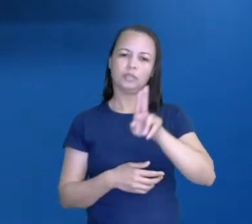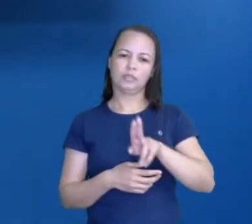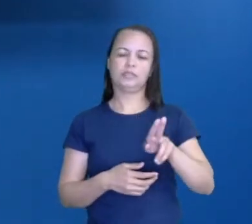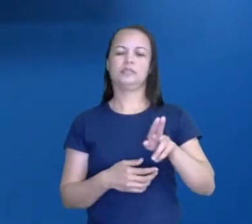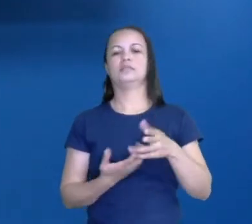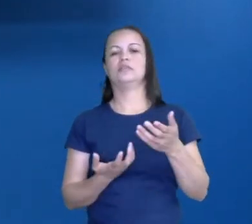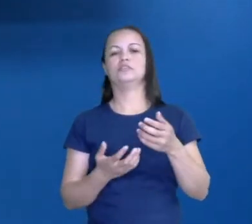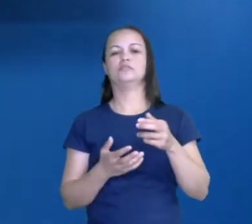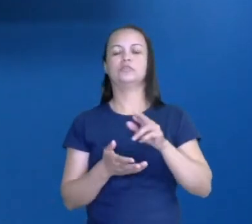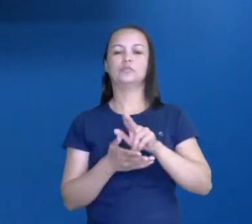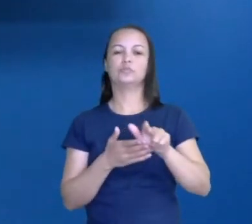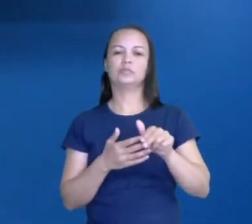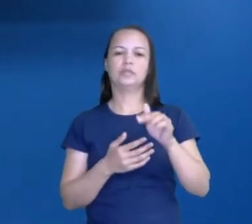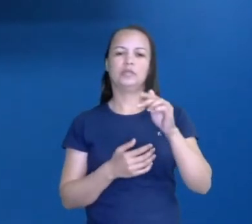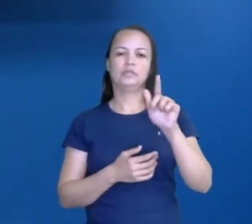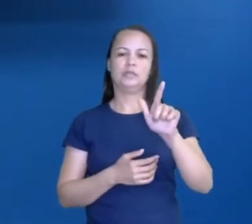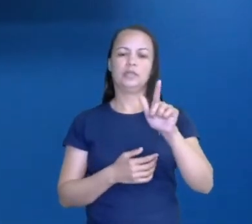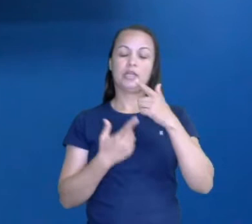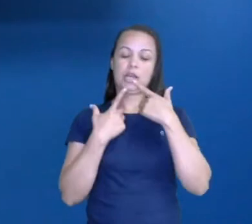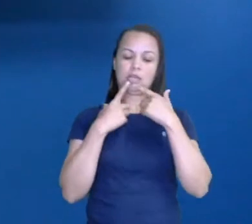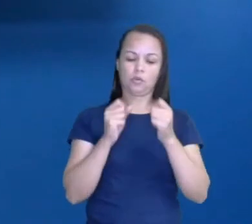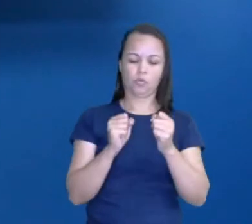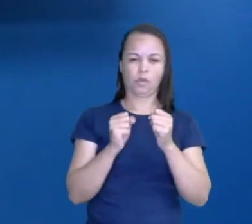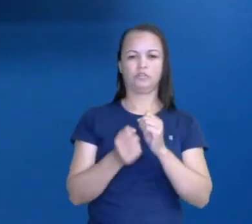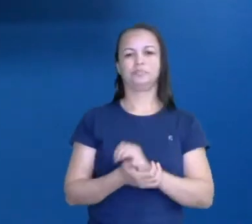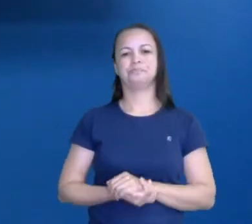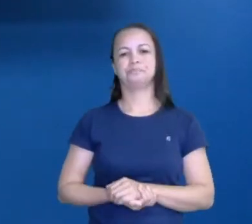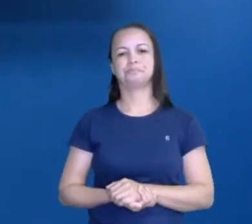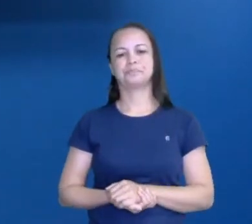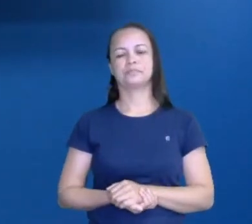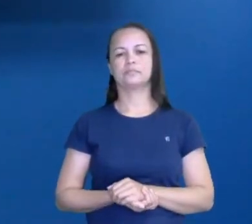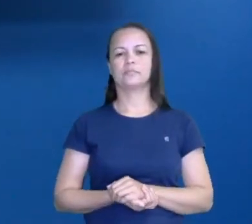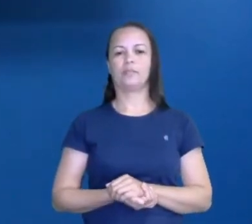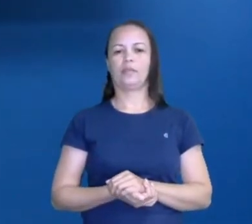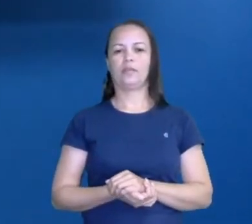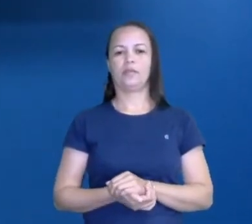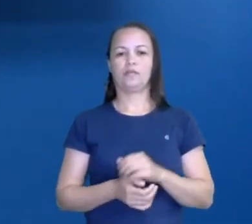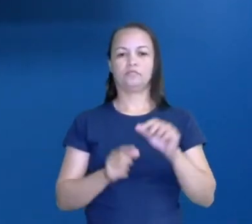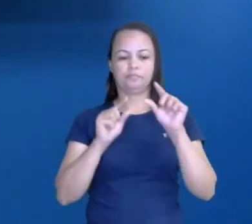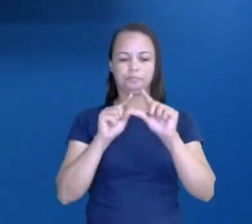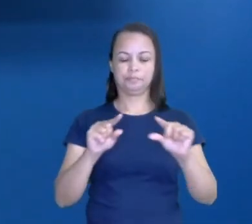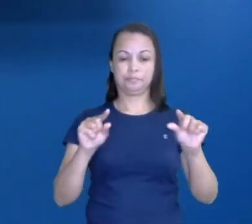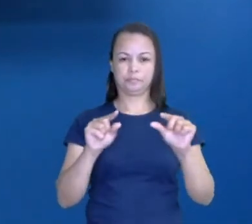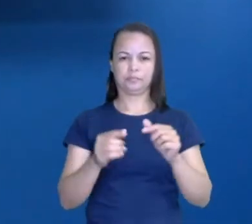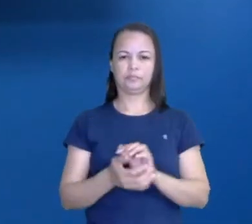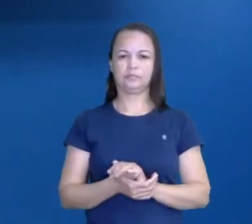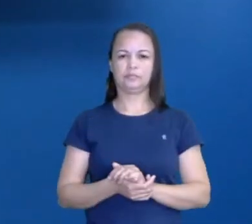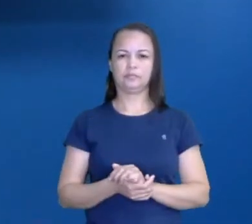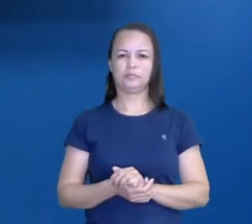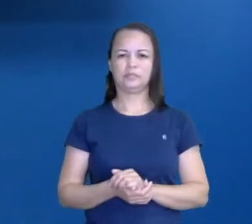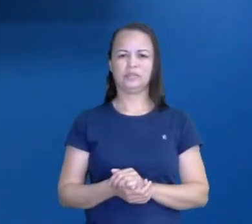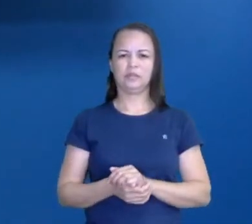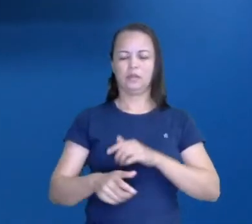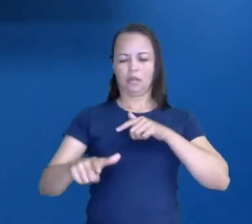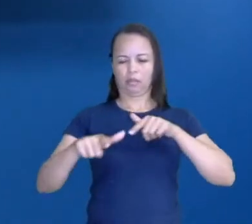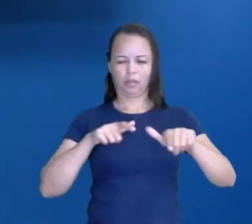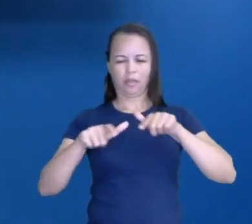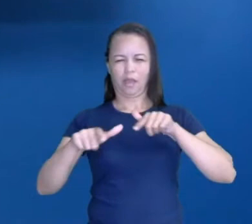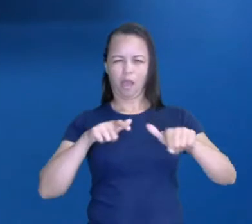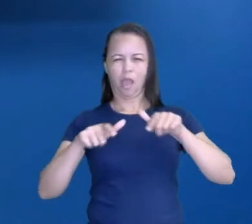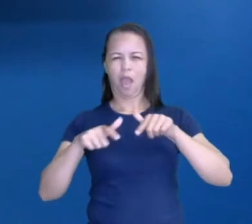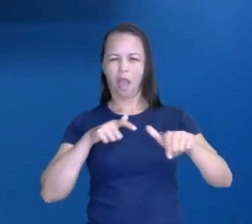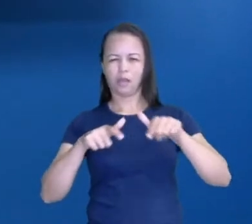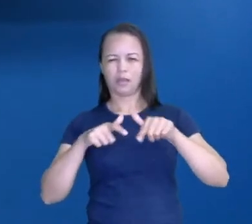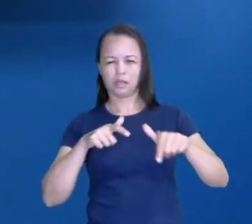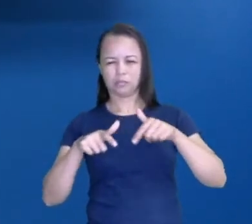gente, bem clara. Vamos para a próxima frase. Trabalhei como um condenado nesta